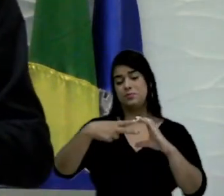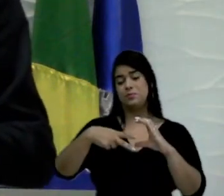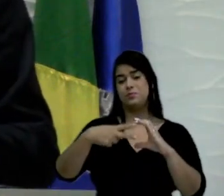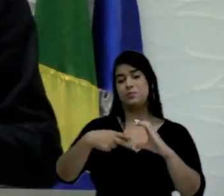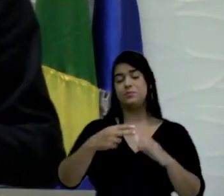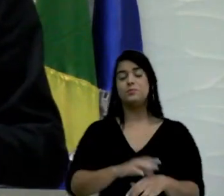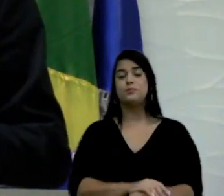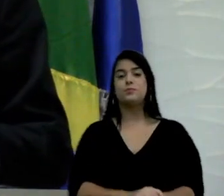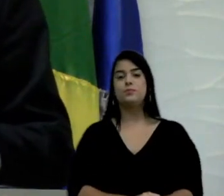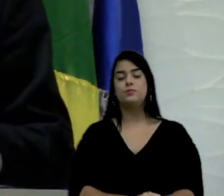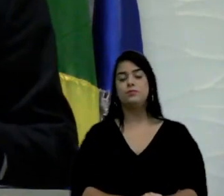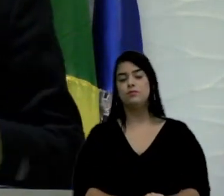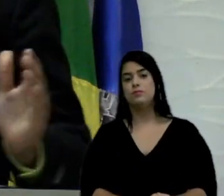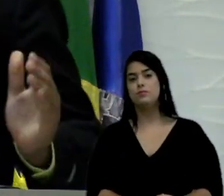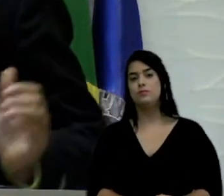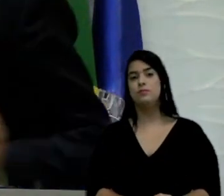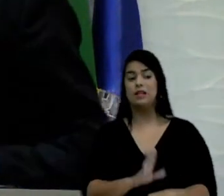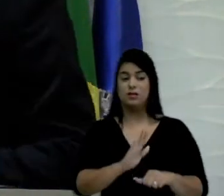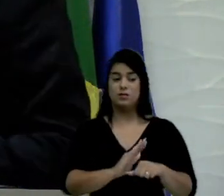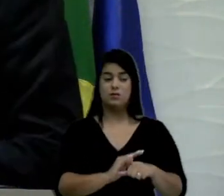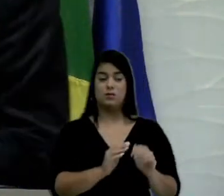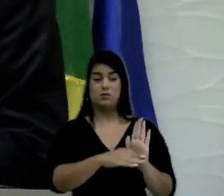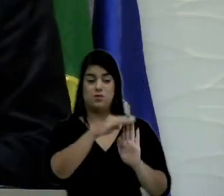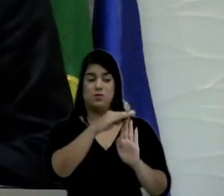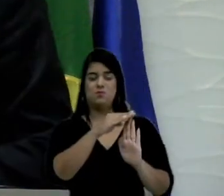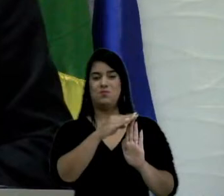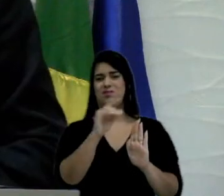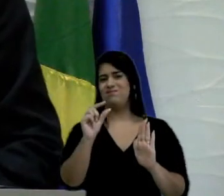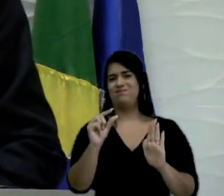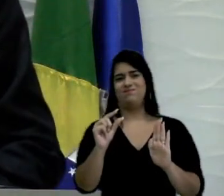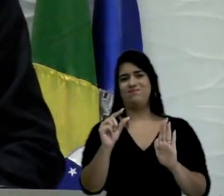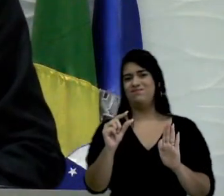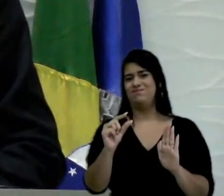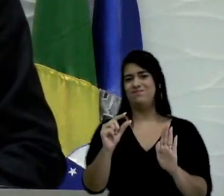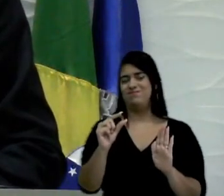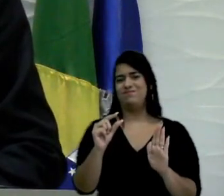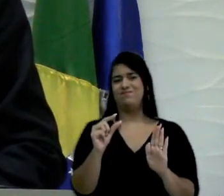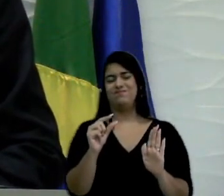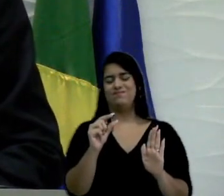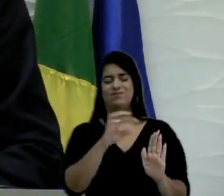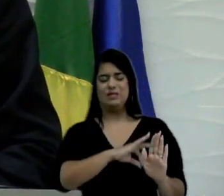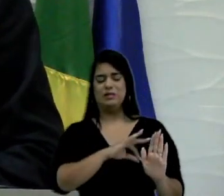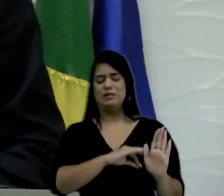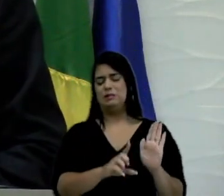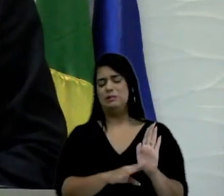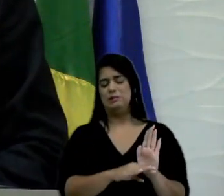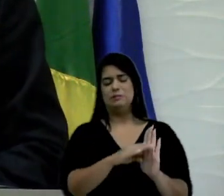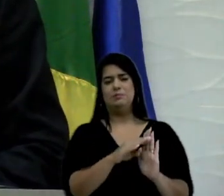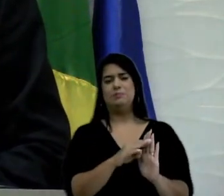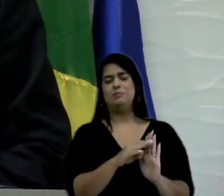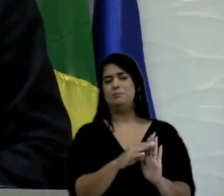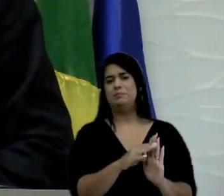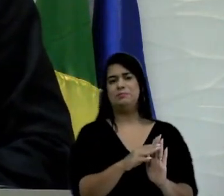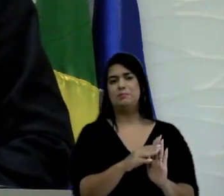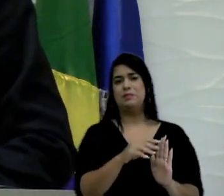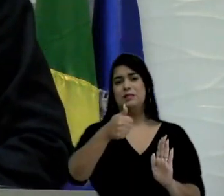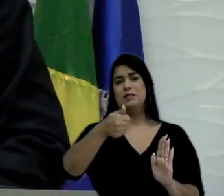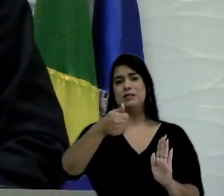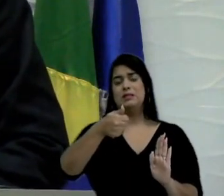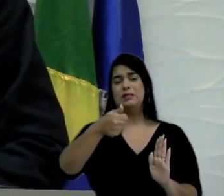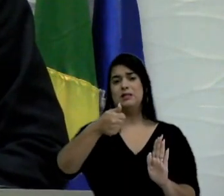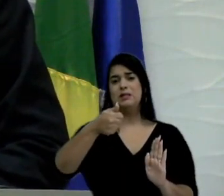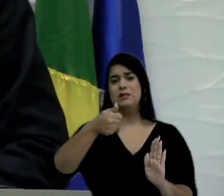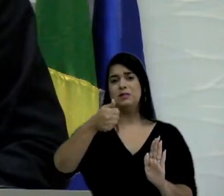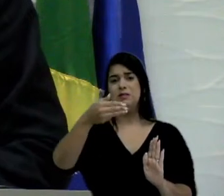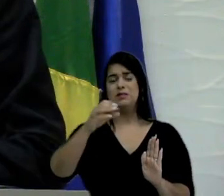Legislativa com aumento menor do que a inflação o aumento de R